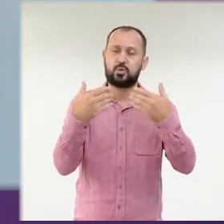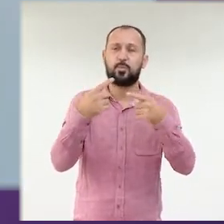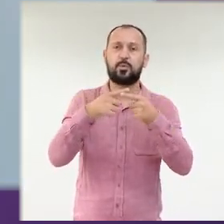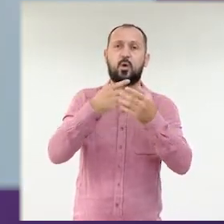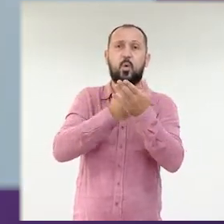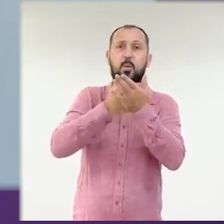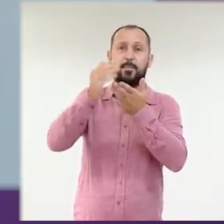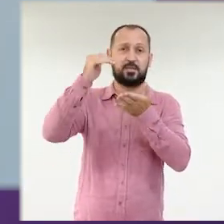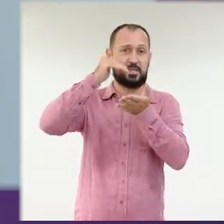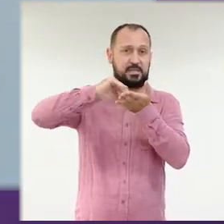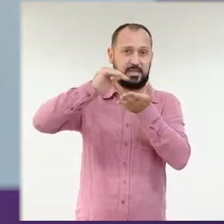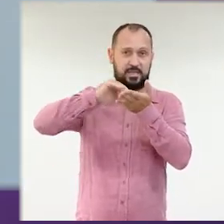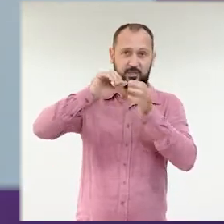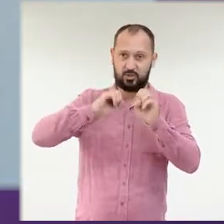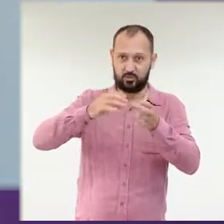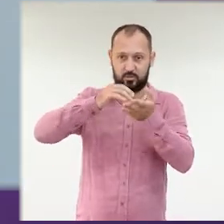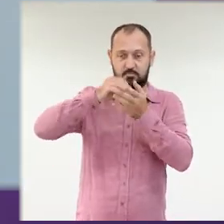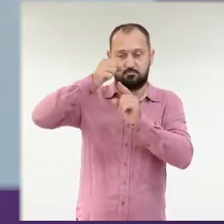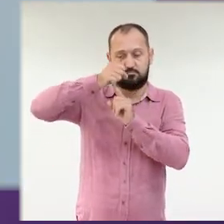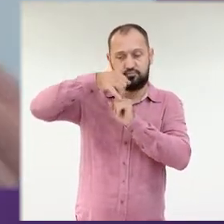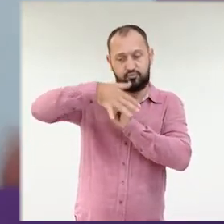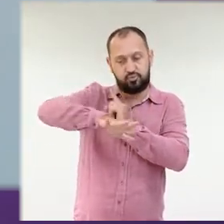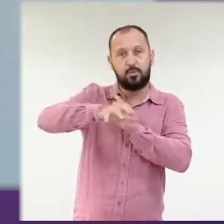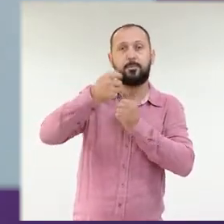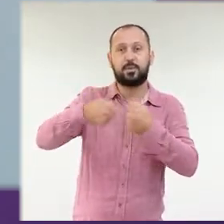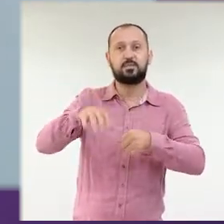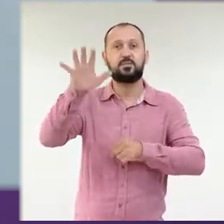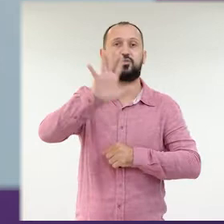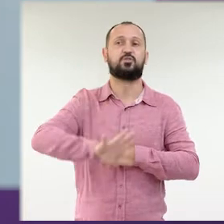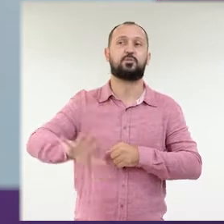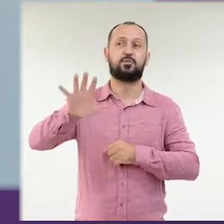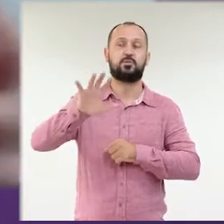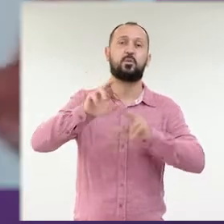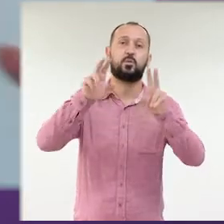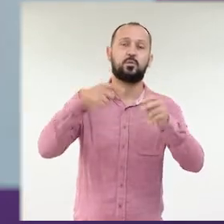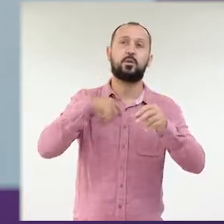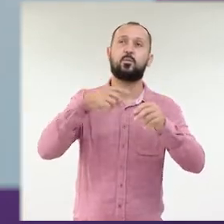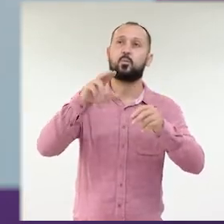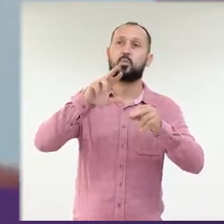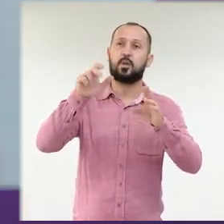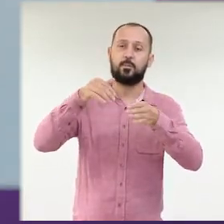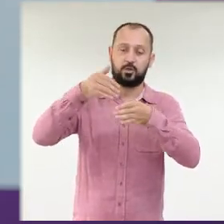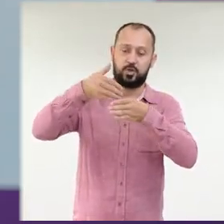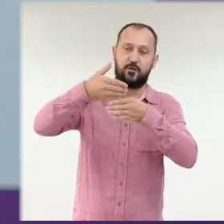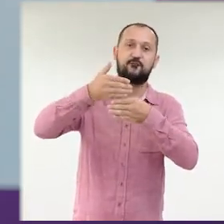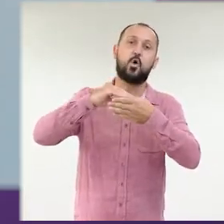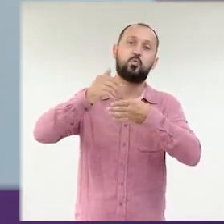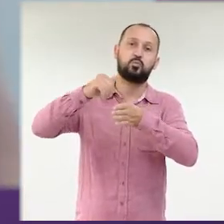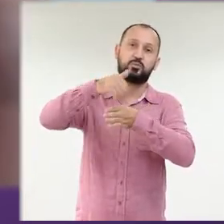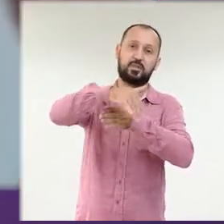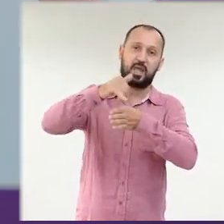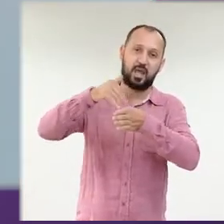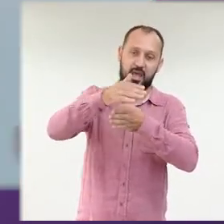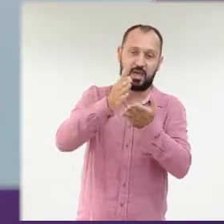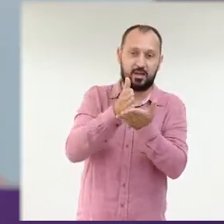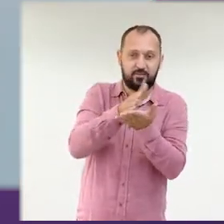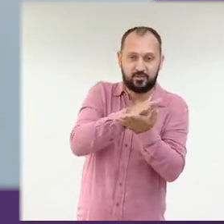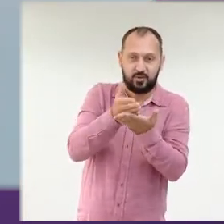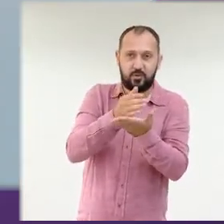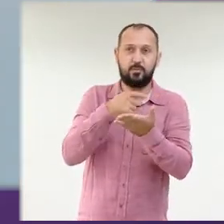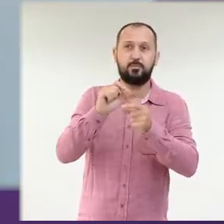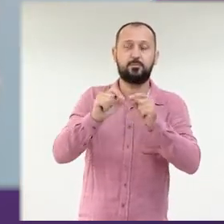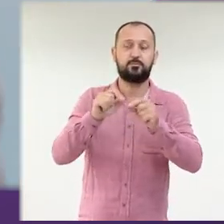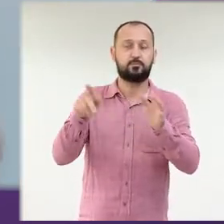ordenamento todo da sede, o que a gente pede é que regionalize. Então, as questões de fronteira, as questões